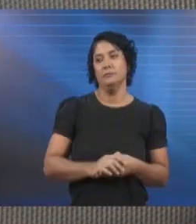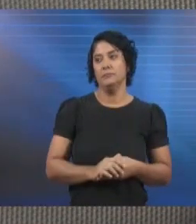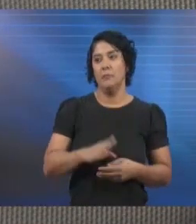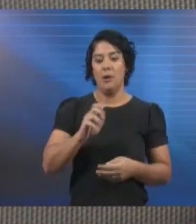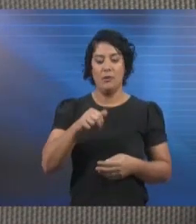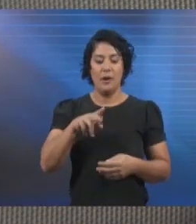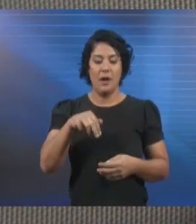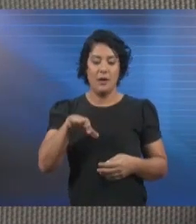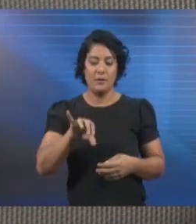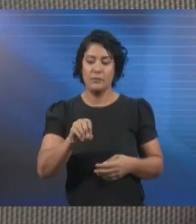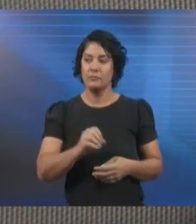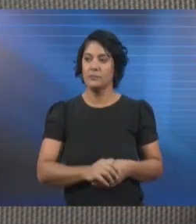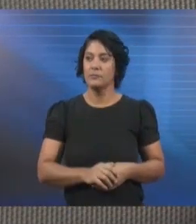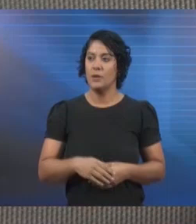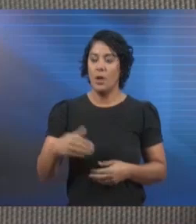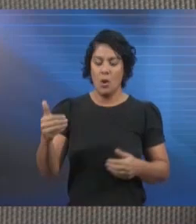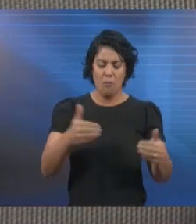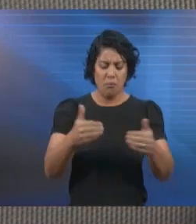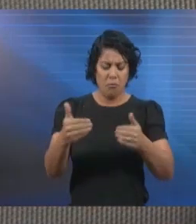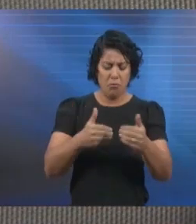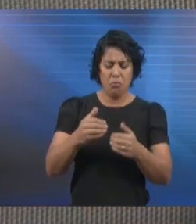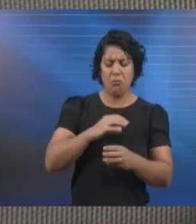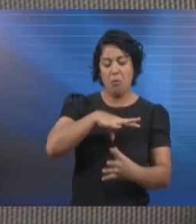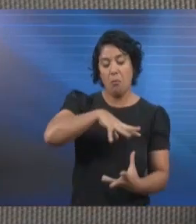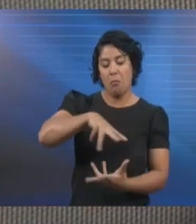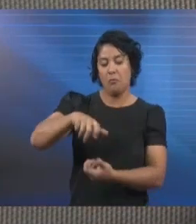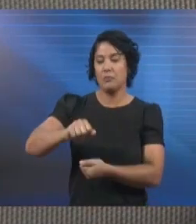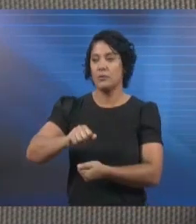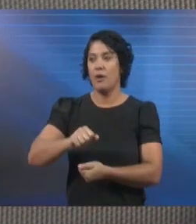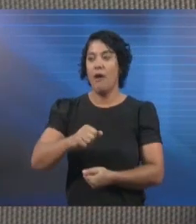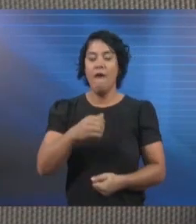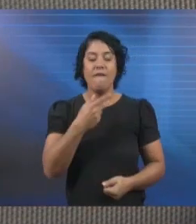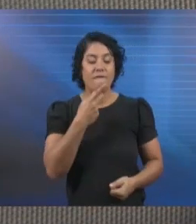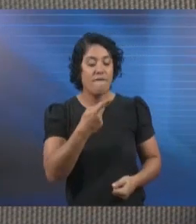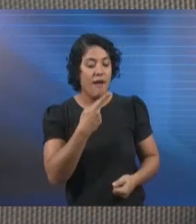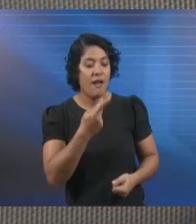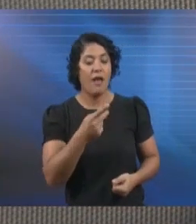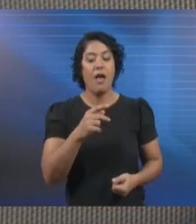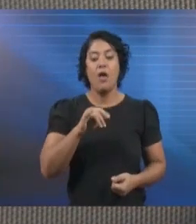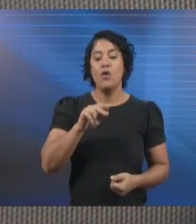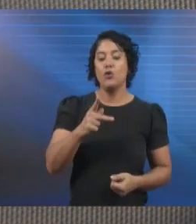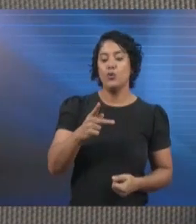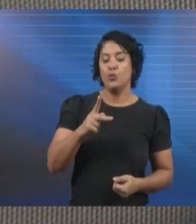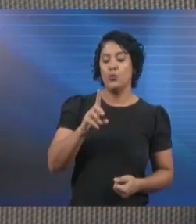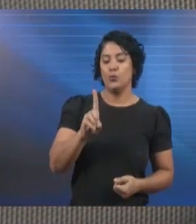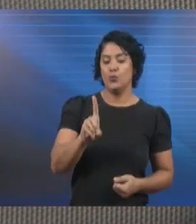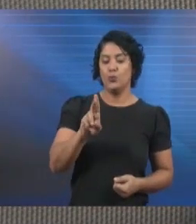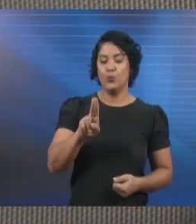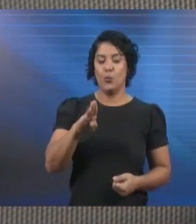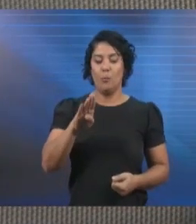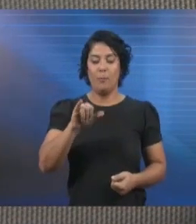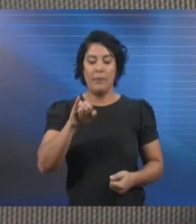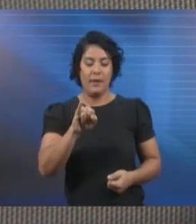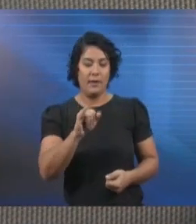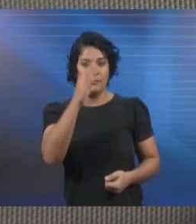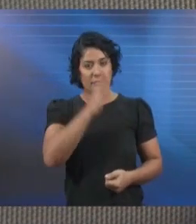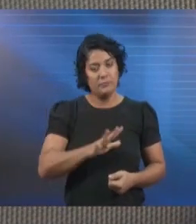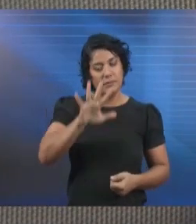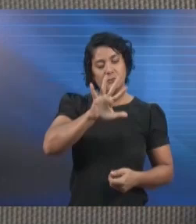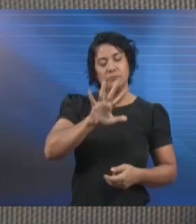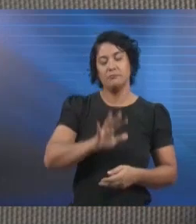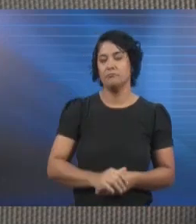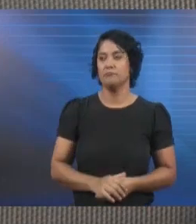destino internacional chamam até de Dubai brasileira um dos melhores